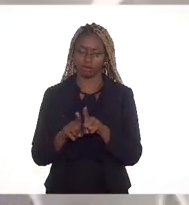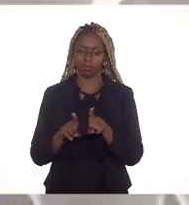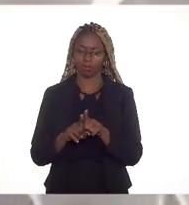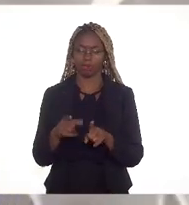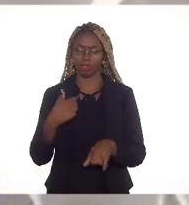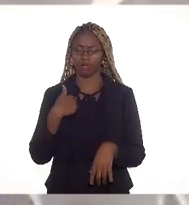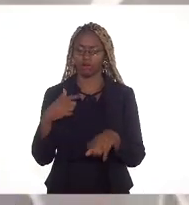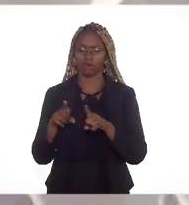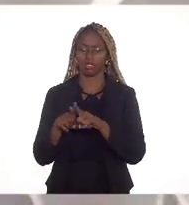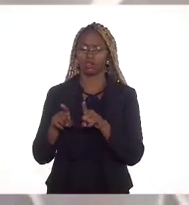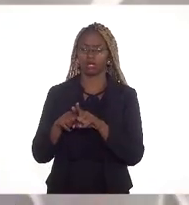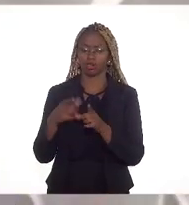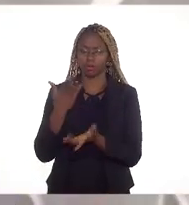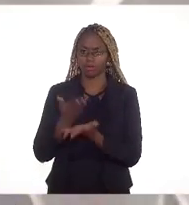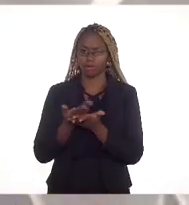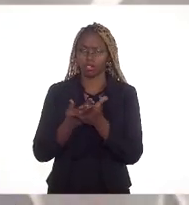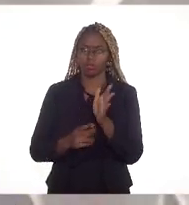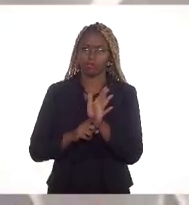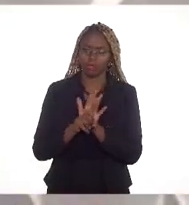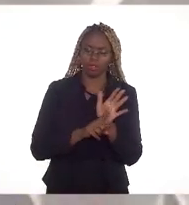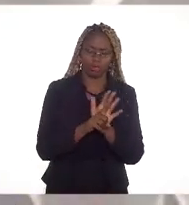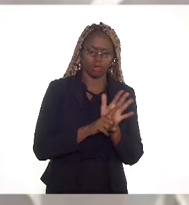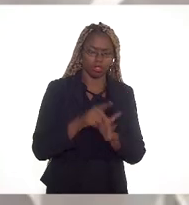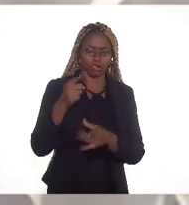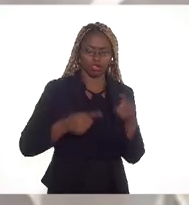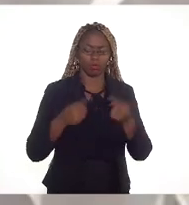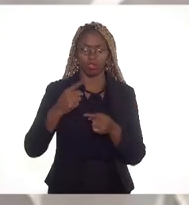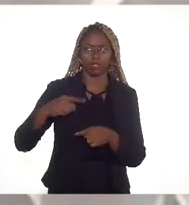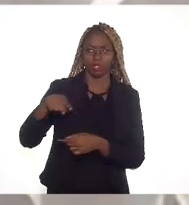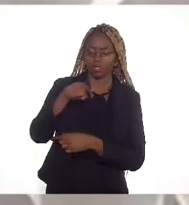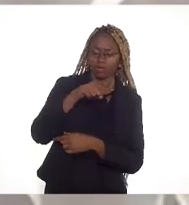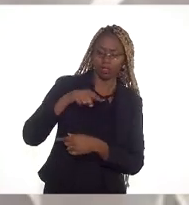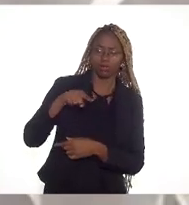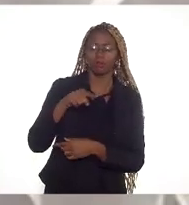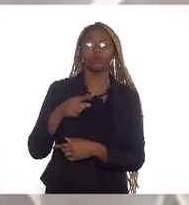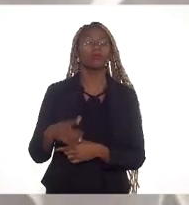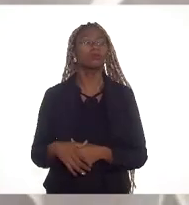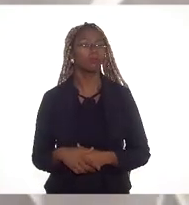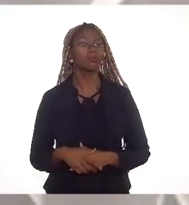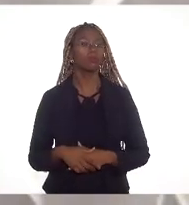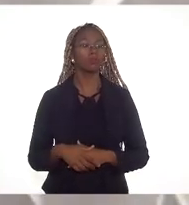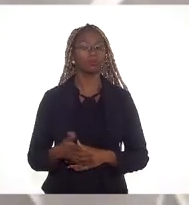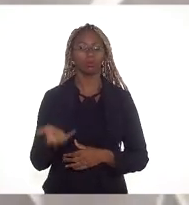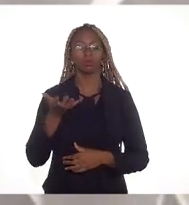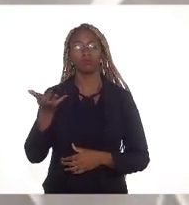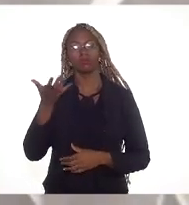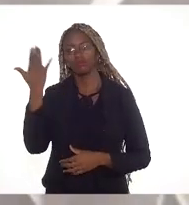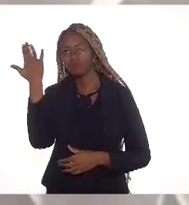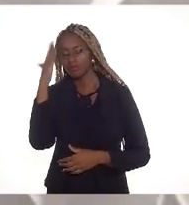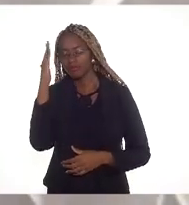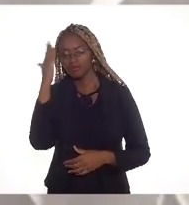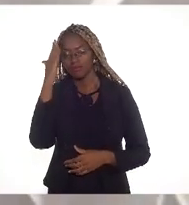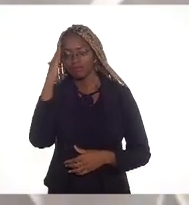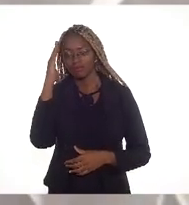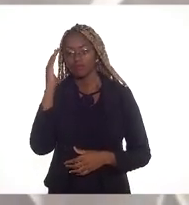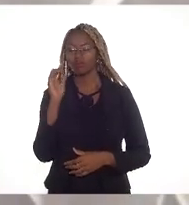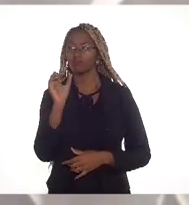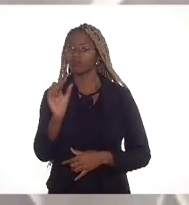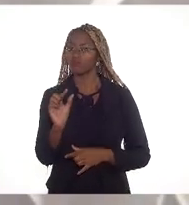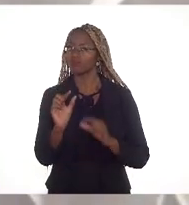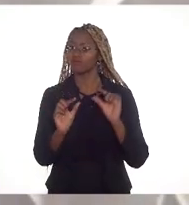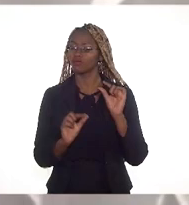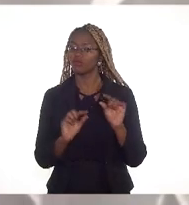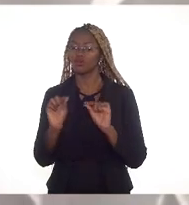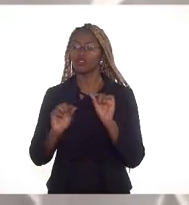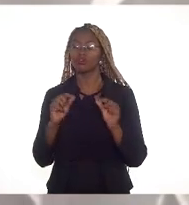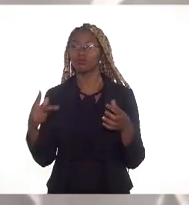tenho inclusive estudado isso e debatido sobre isso, né? Eu quero entender um pouco o que que vai acontecer